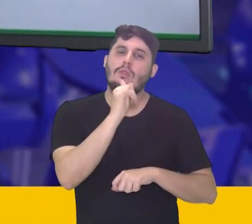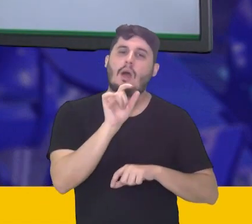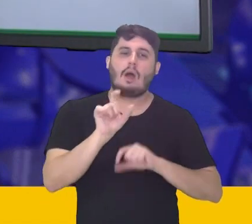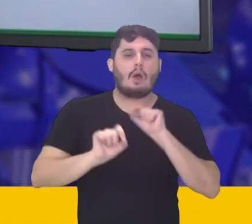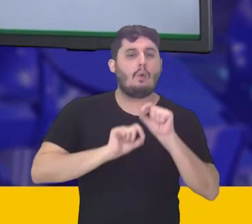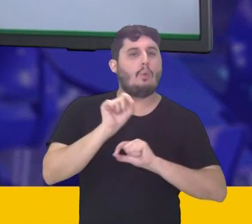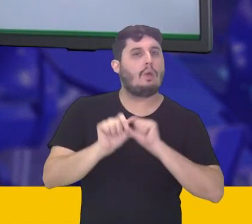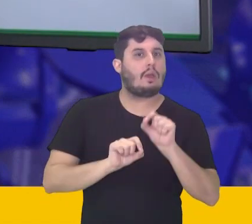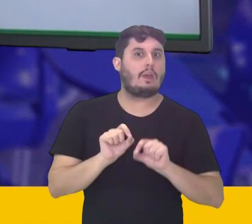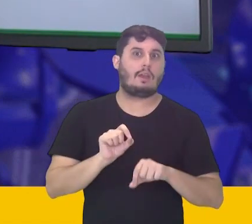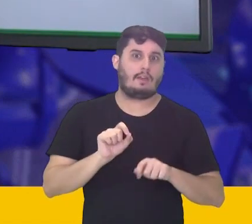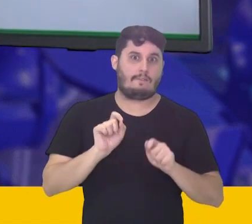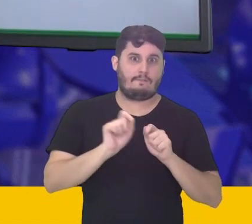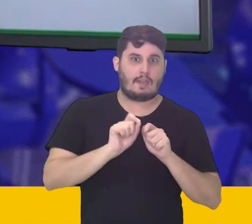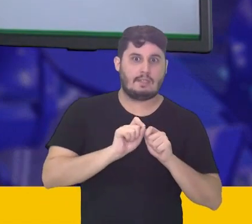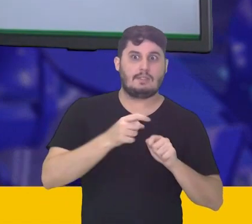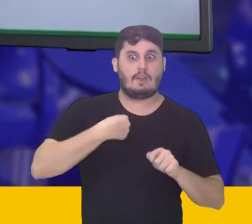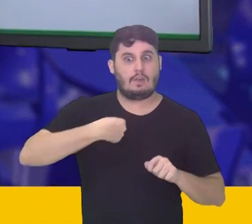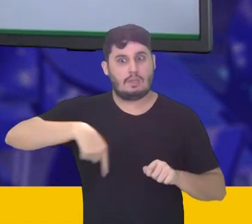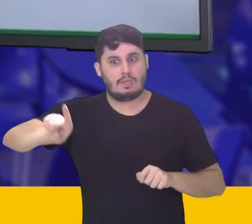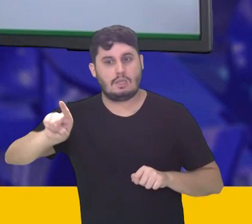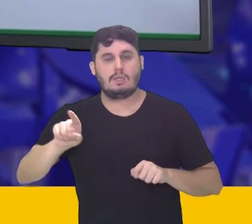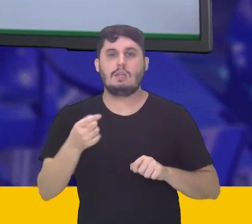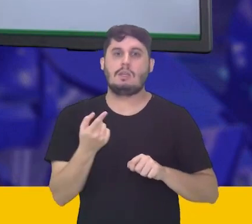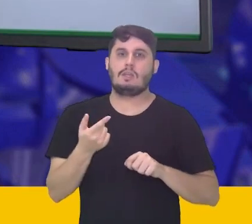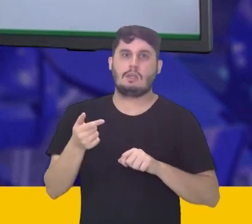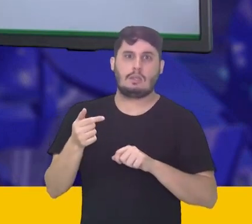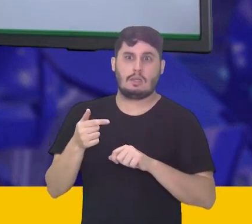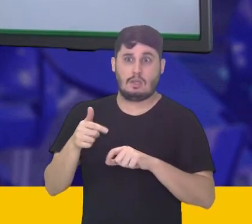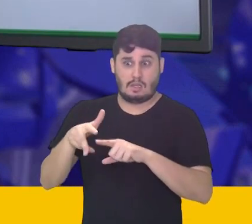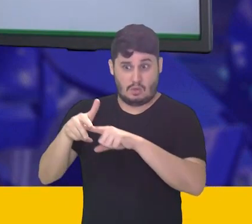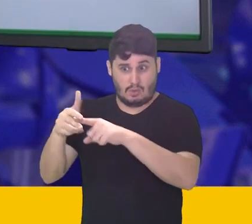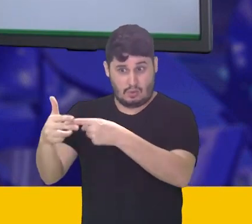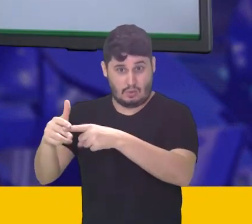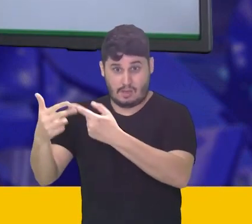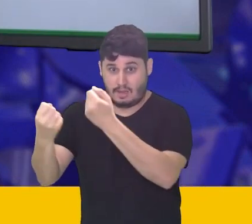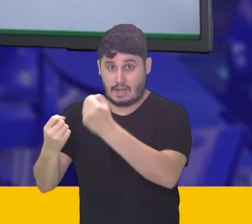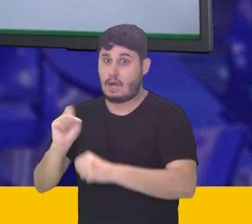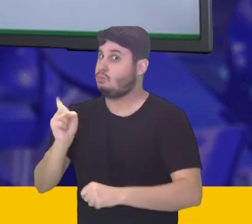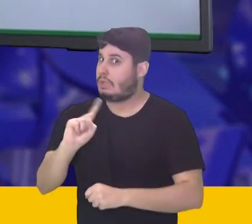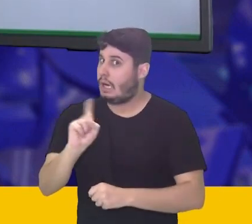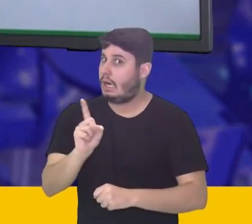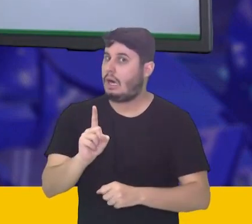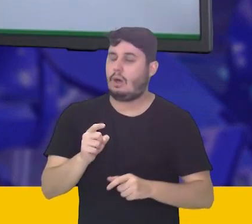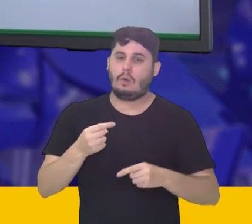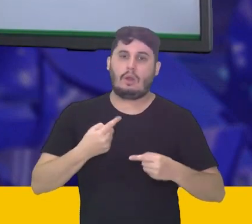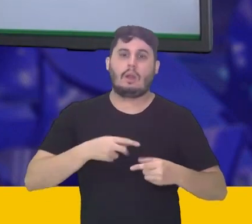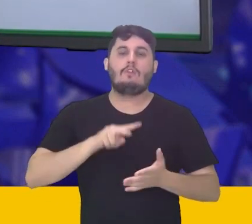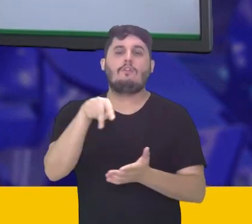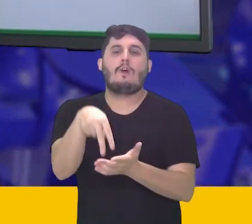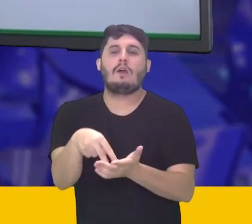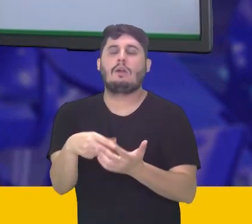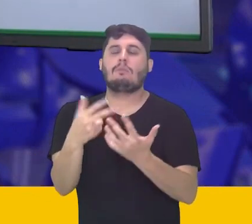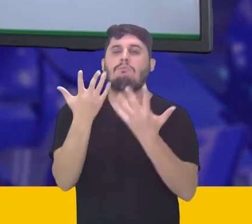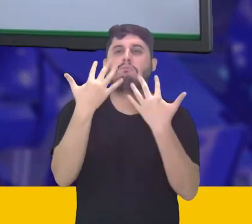para um concerto, mas não confunda, não é concerto de carro. Ela foi para um concerto